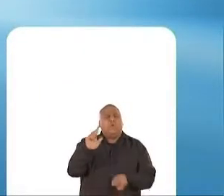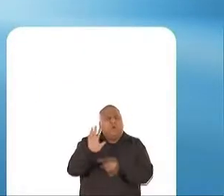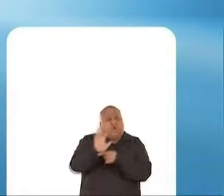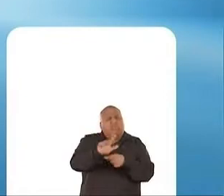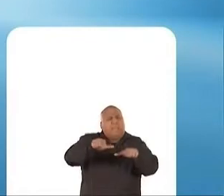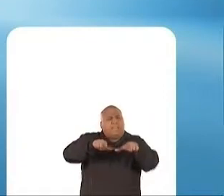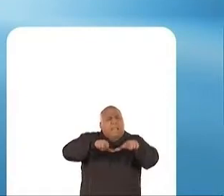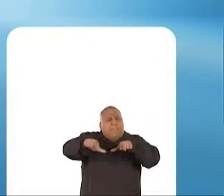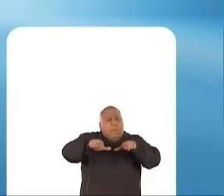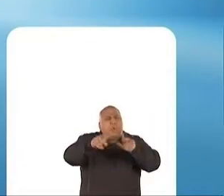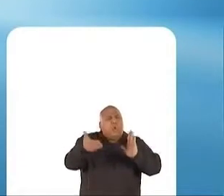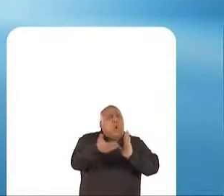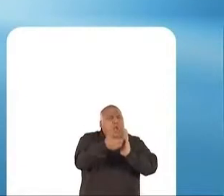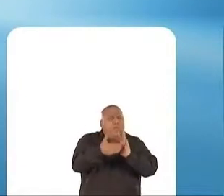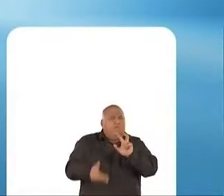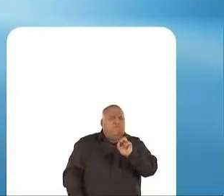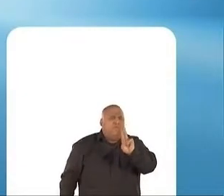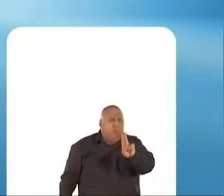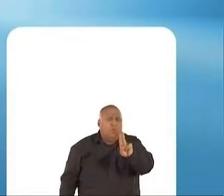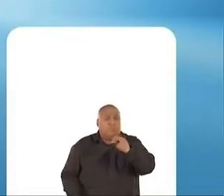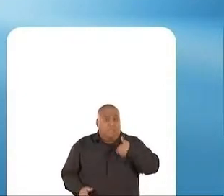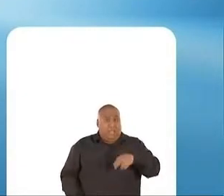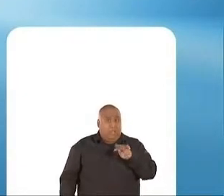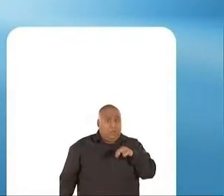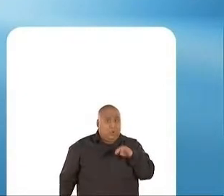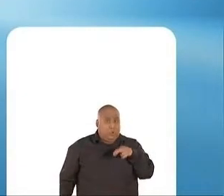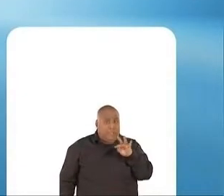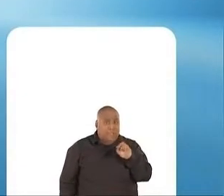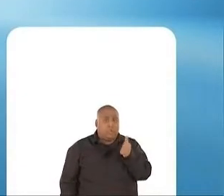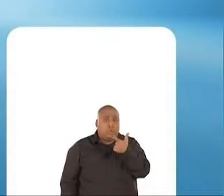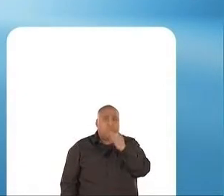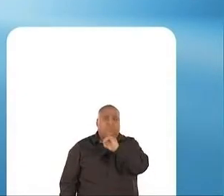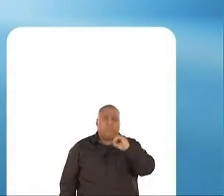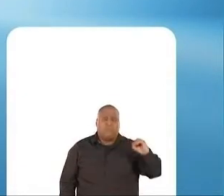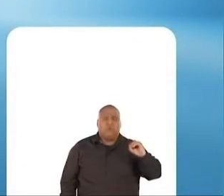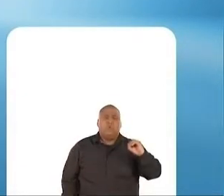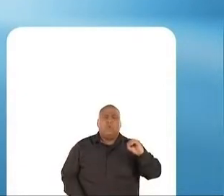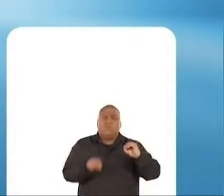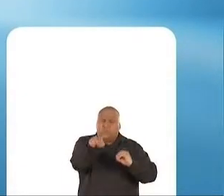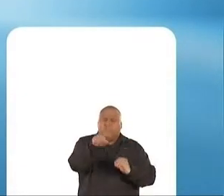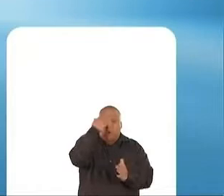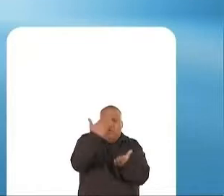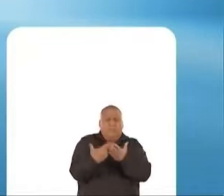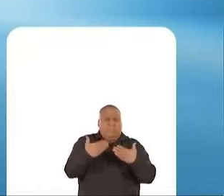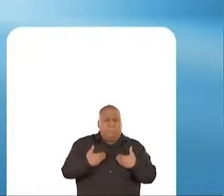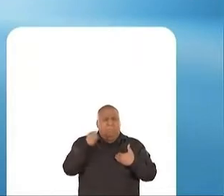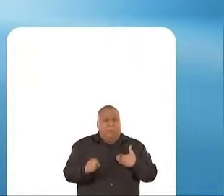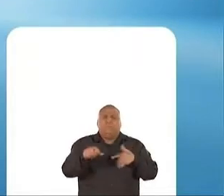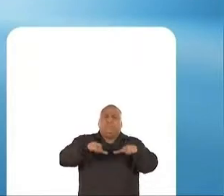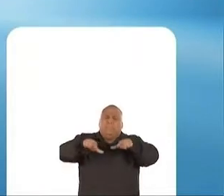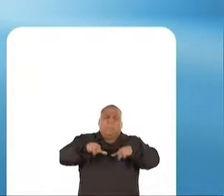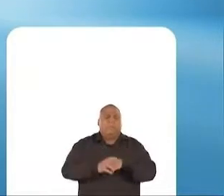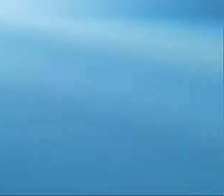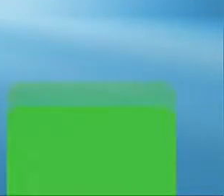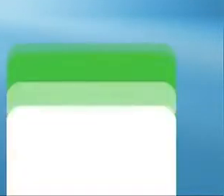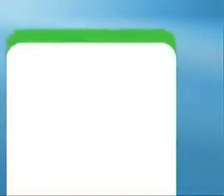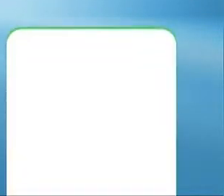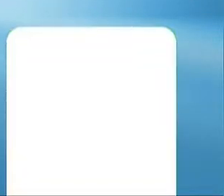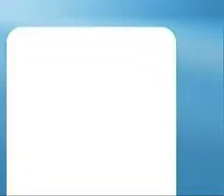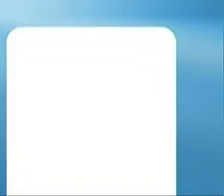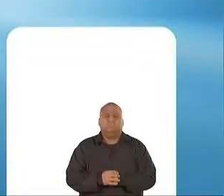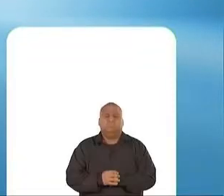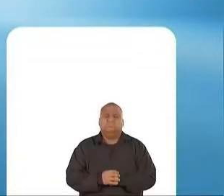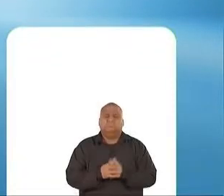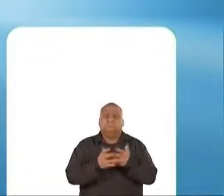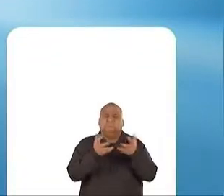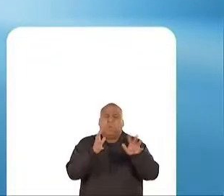a voz dos trabalhadores para o Congresso Nacional. Eu sou Antônio Neto, 1200. A sua voz, a voz dos trabalhadores. Pelo fim das